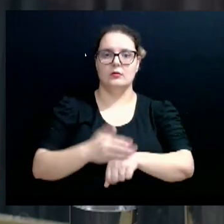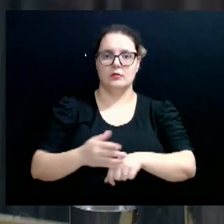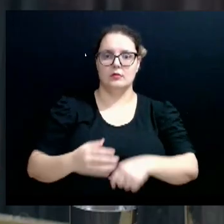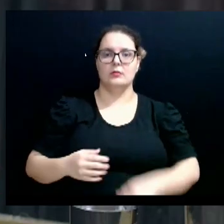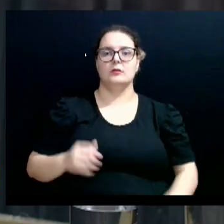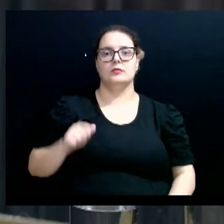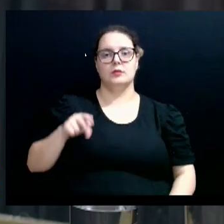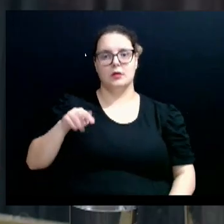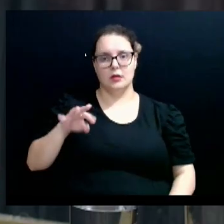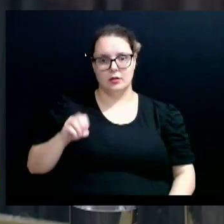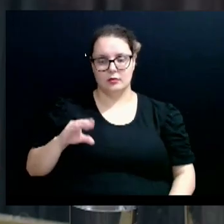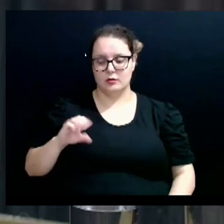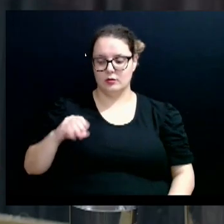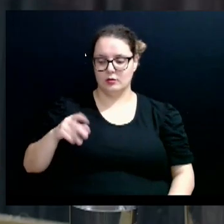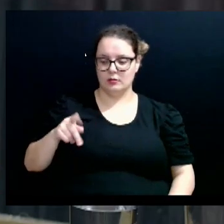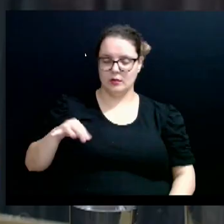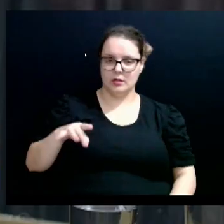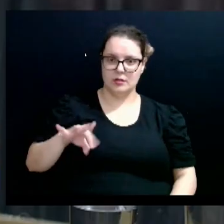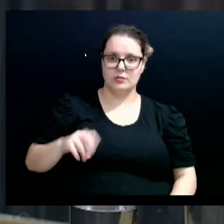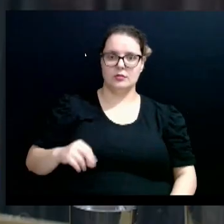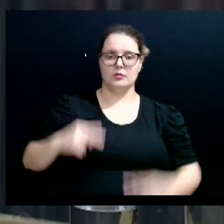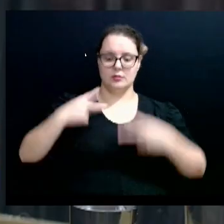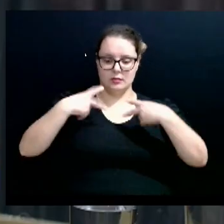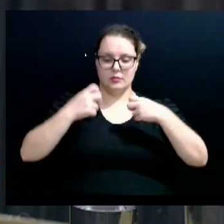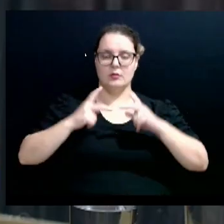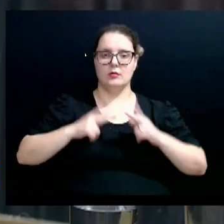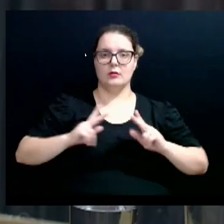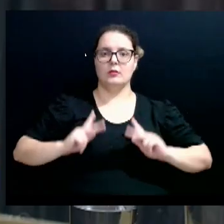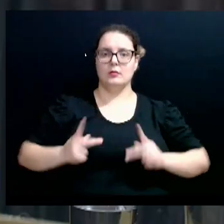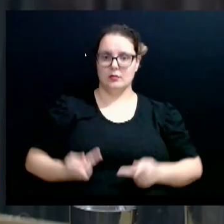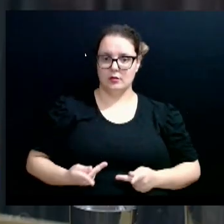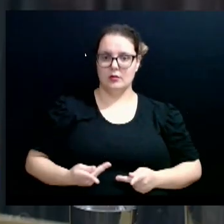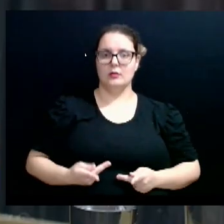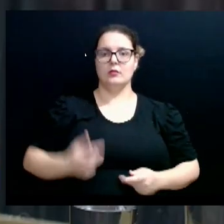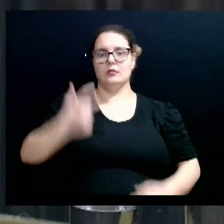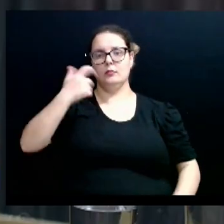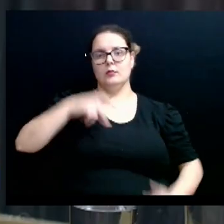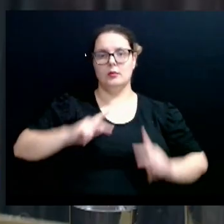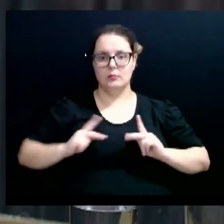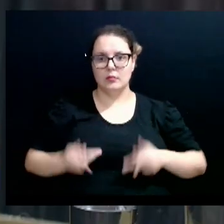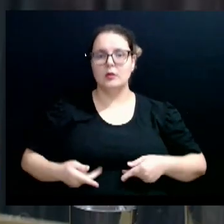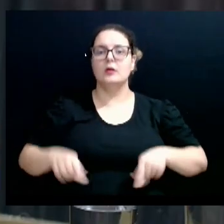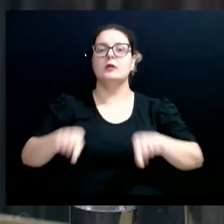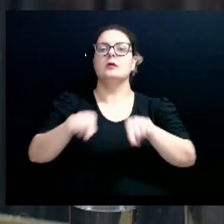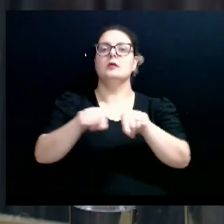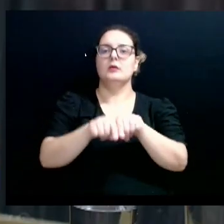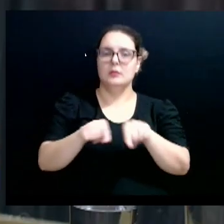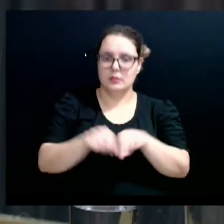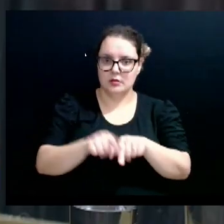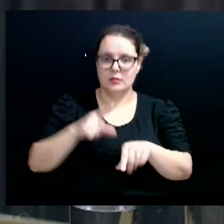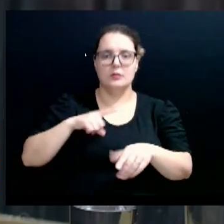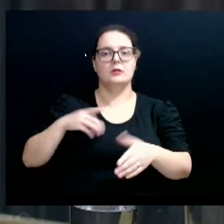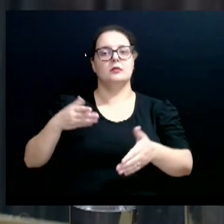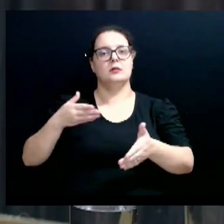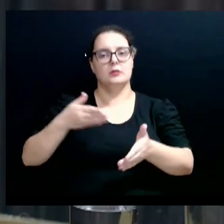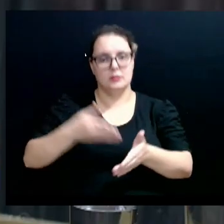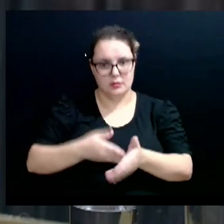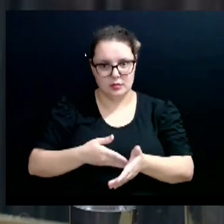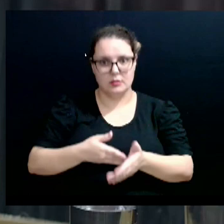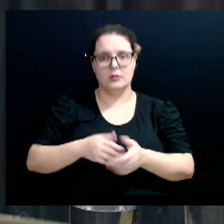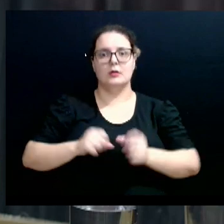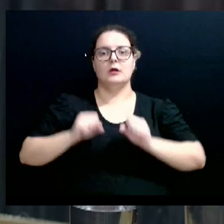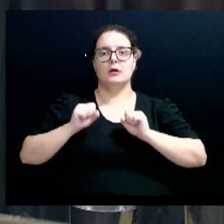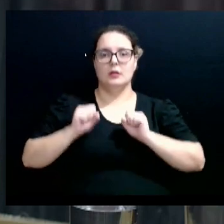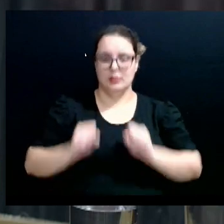de olhar para mim como humana, como uma pessoa humana, que também tem as minhas limitações, até que eu posso. Agora eu